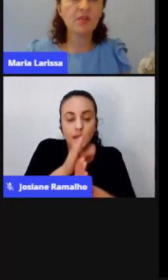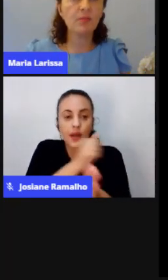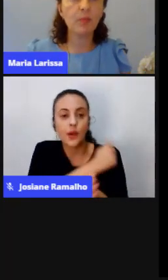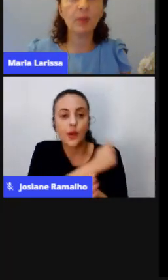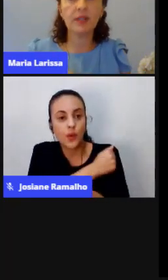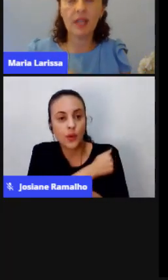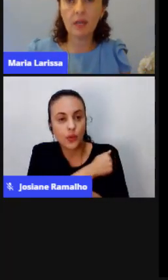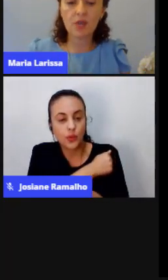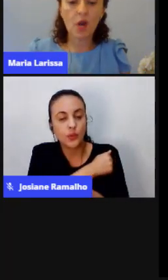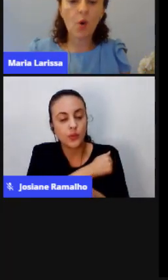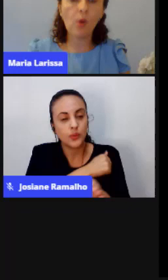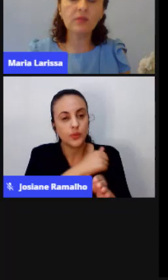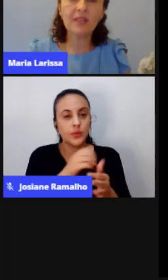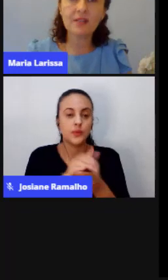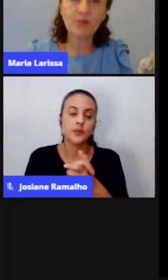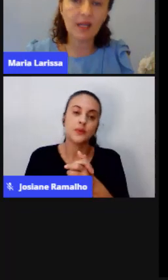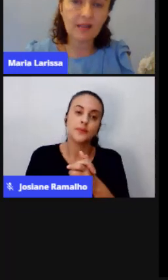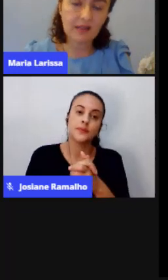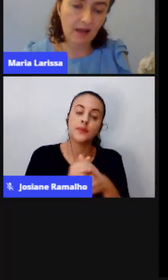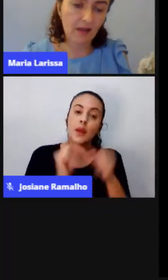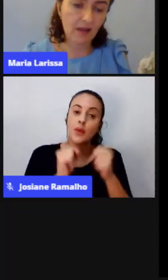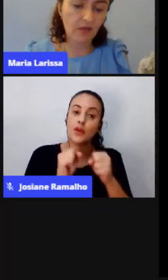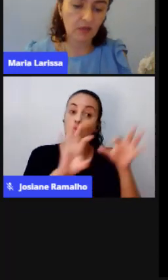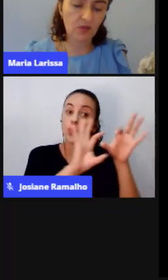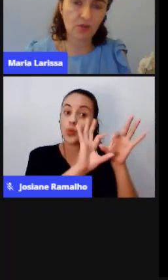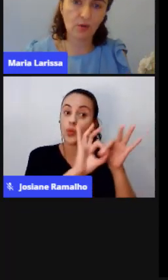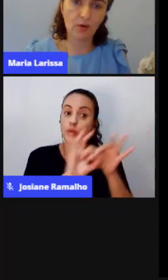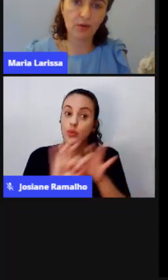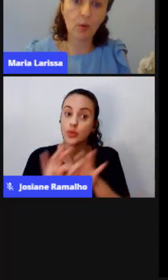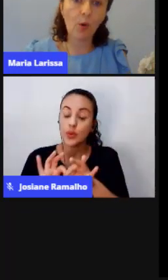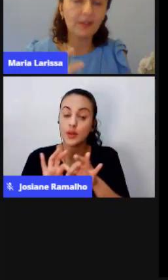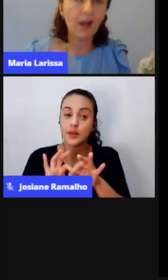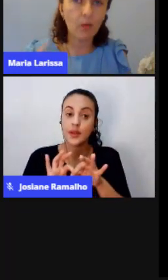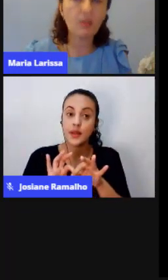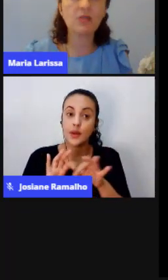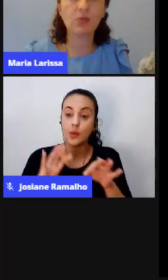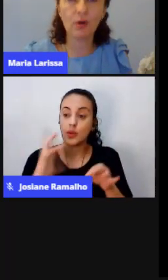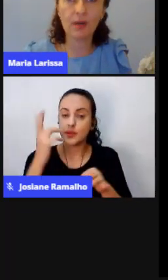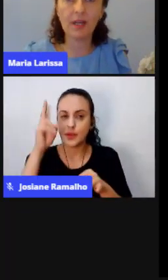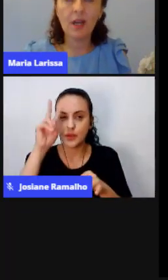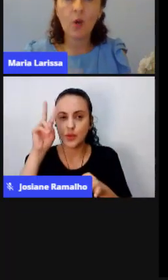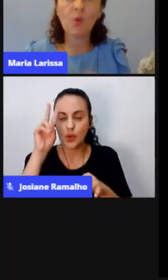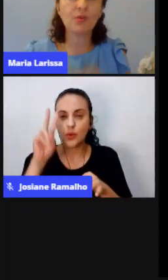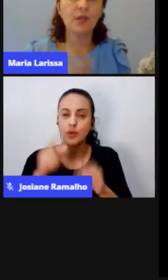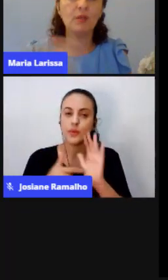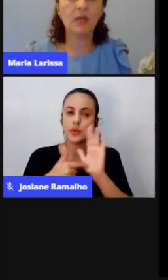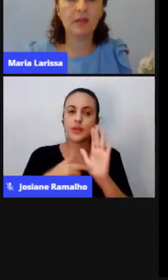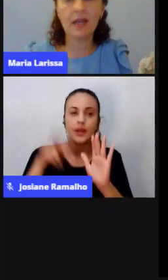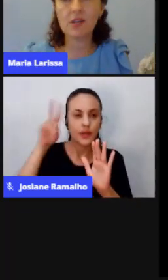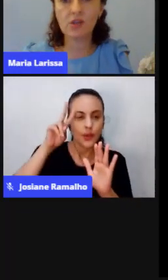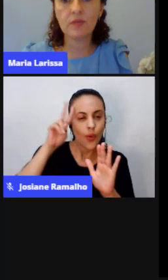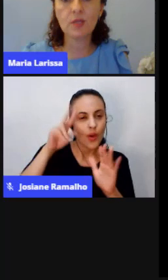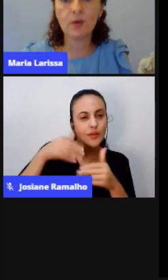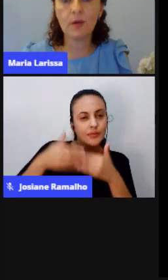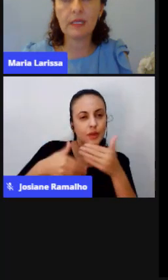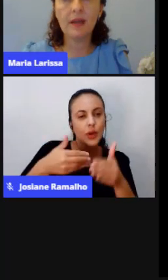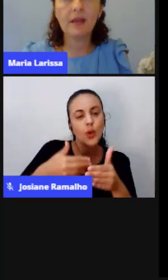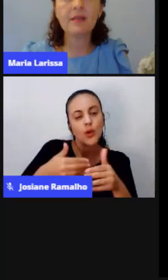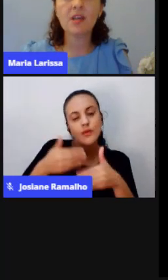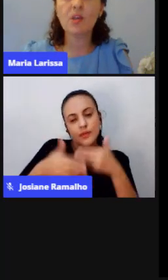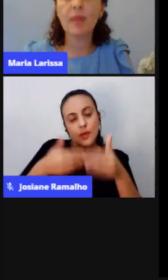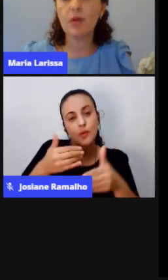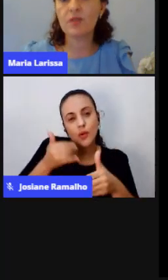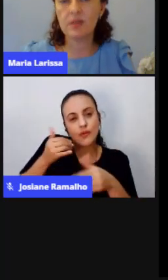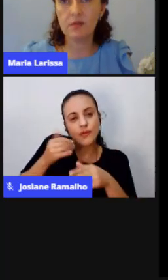jogo, podemos contextualizar aquele fato histórico, contar uma história, construir uma narrativa